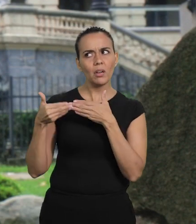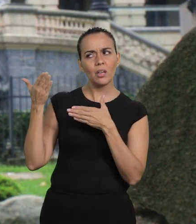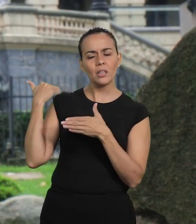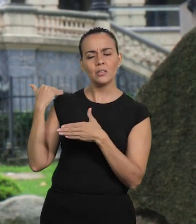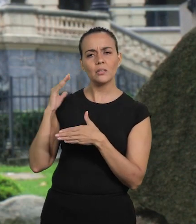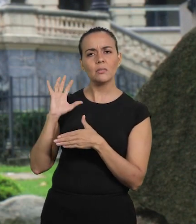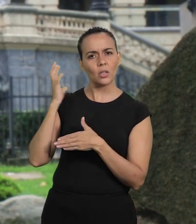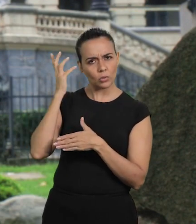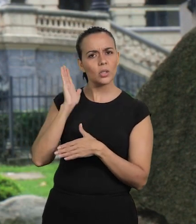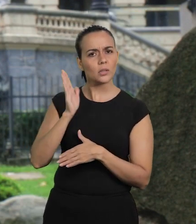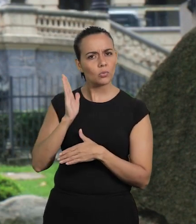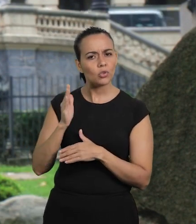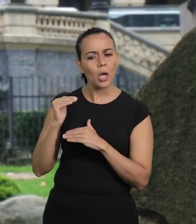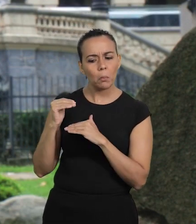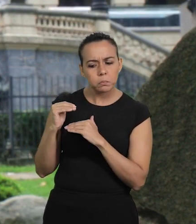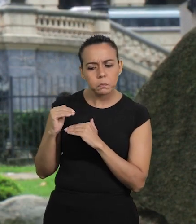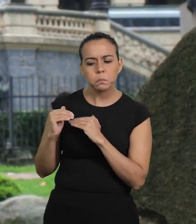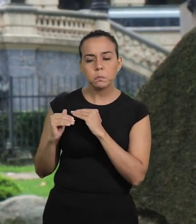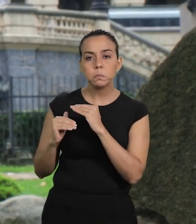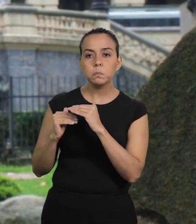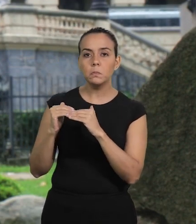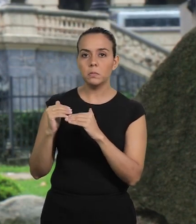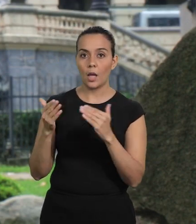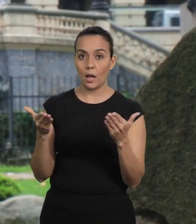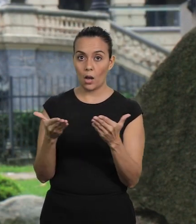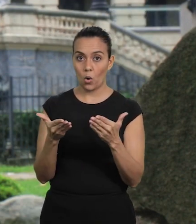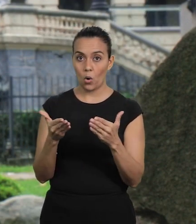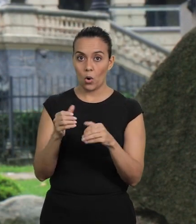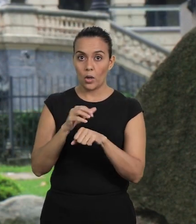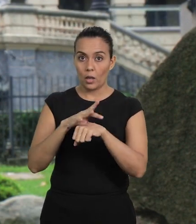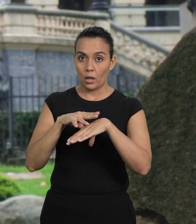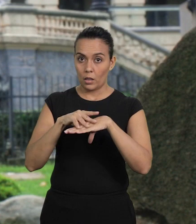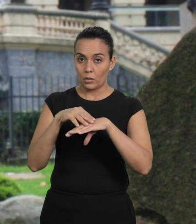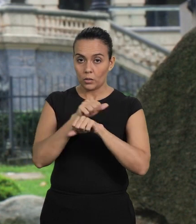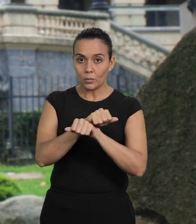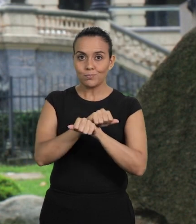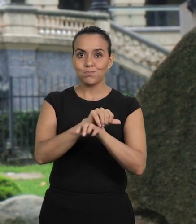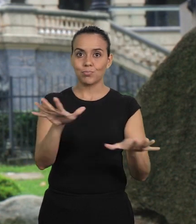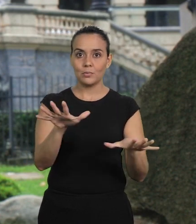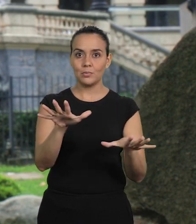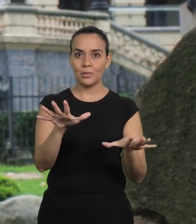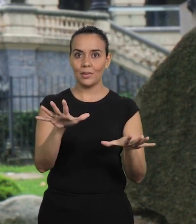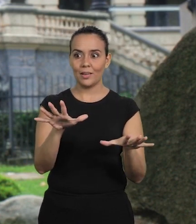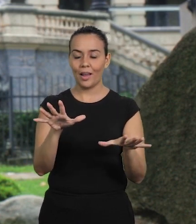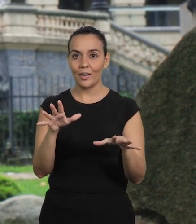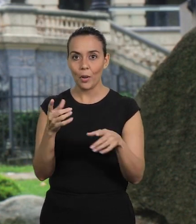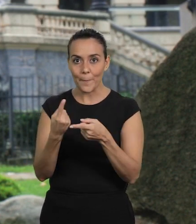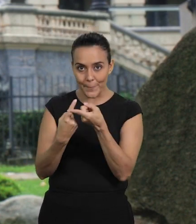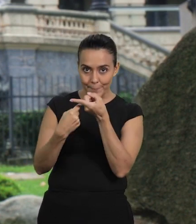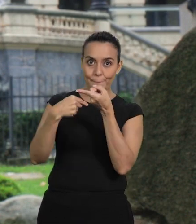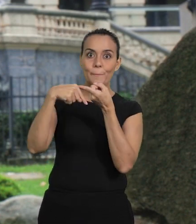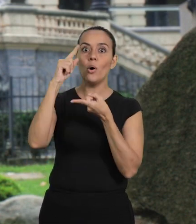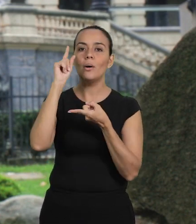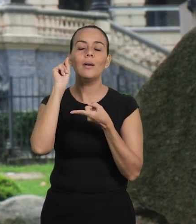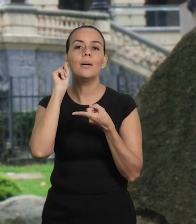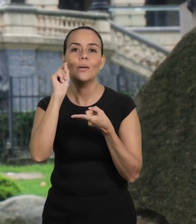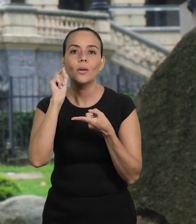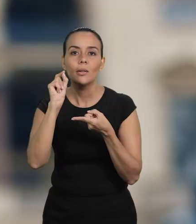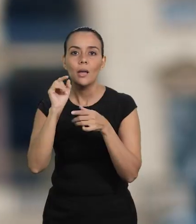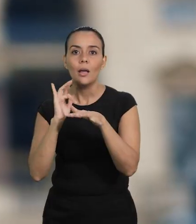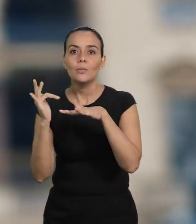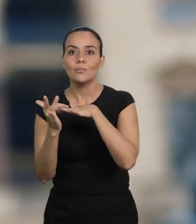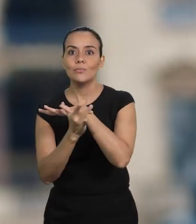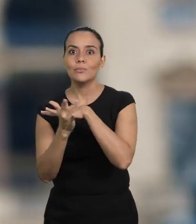Só que a diferença é que a pandemia concentrou esse processo e deu uma impulsão